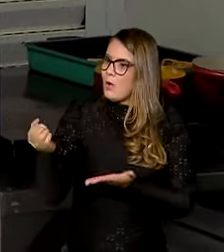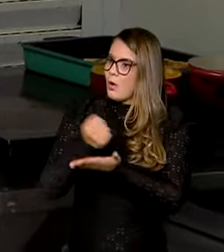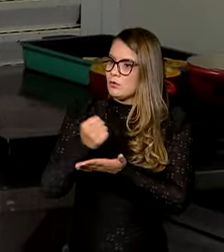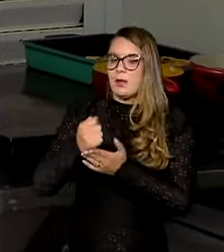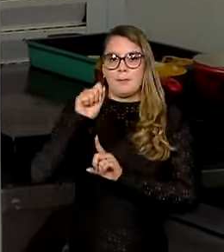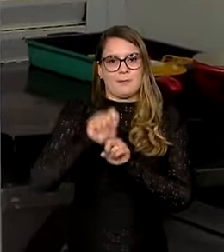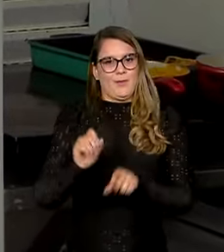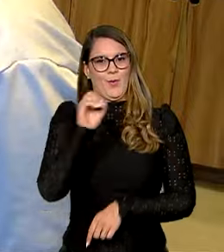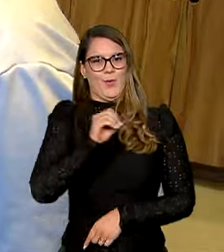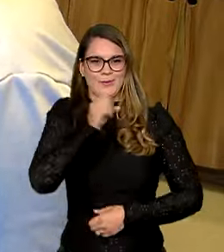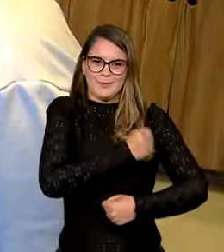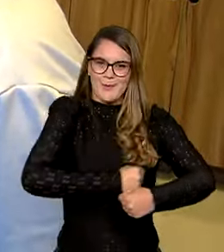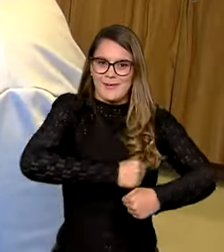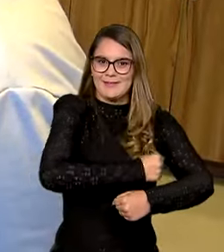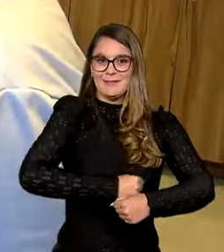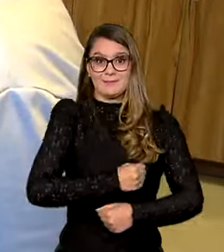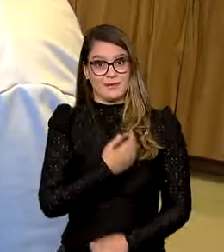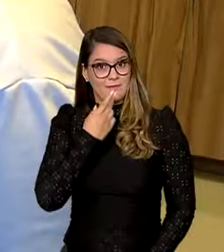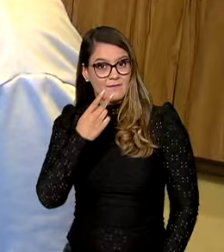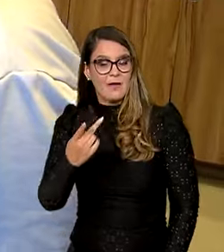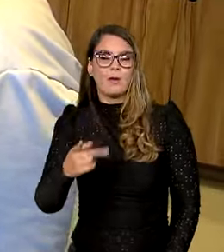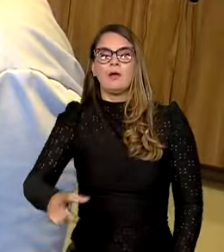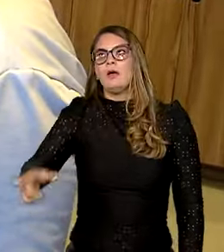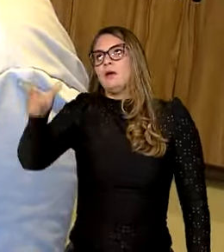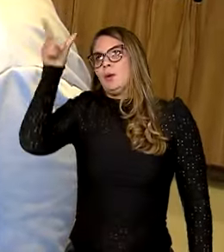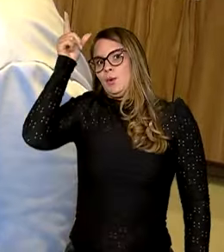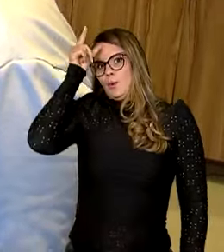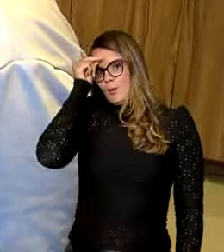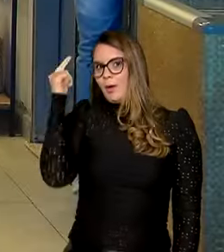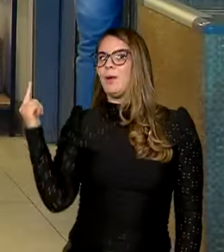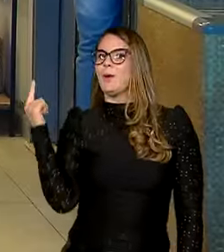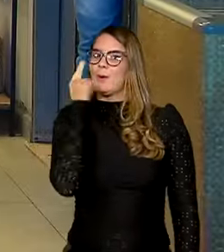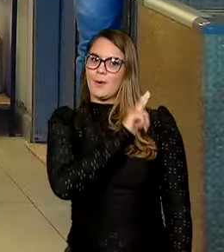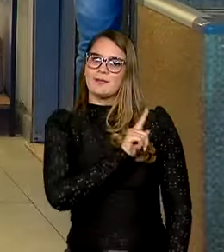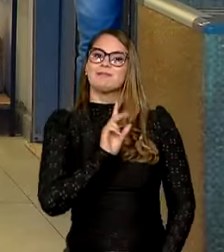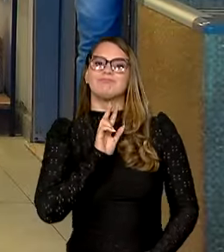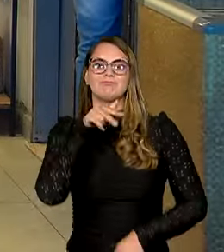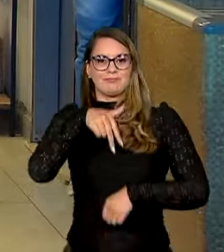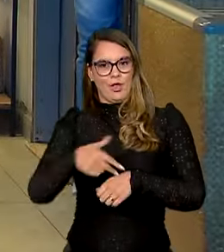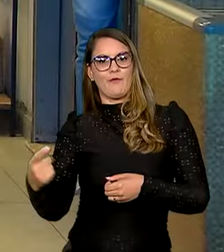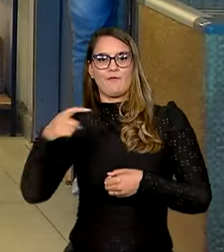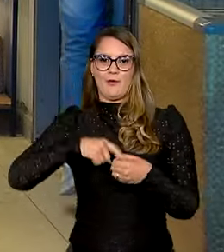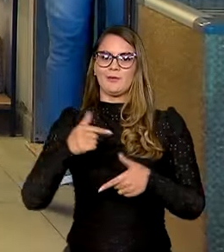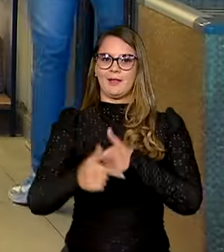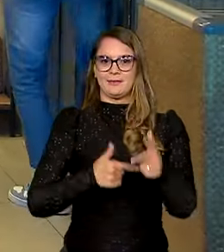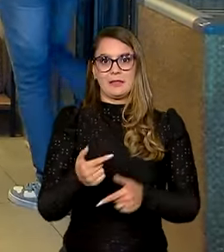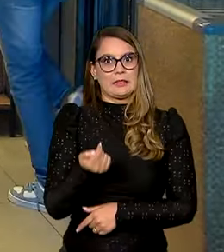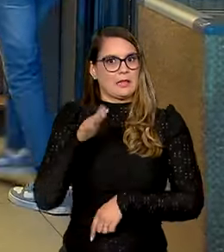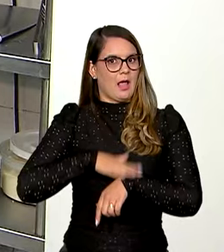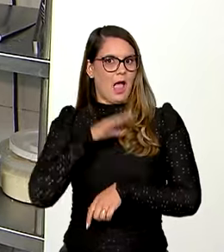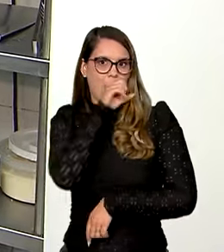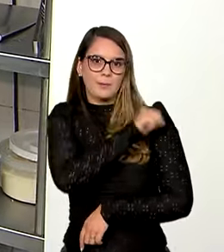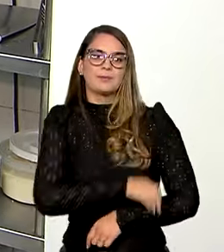em outubro como cozinheira e conta que ficou aliviada por ter conseguido se recolocar no mercado em pouco